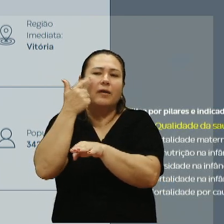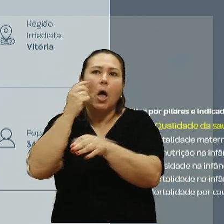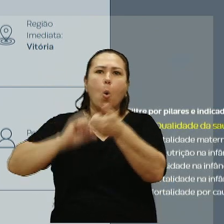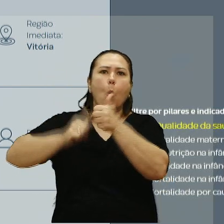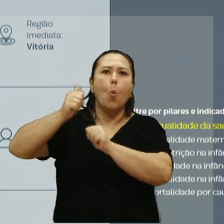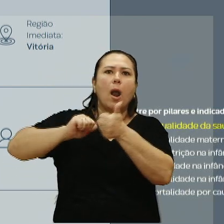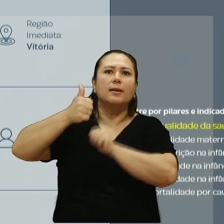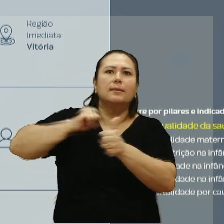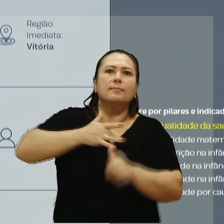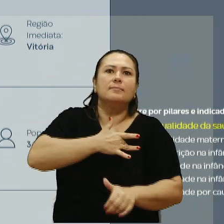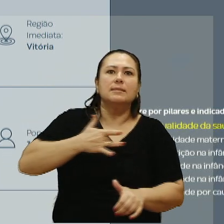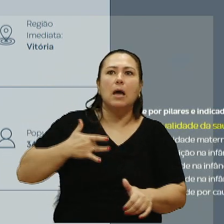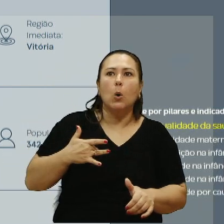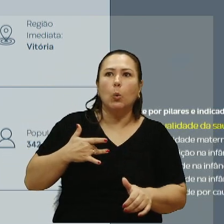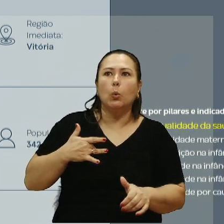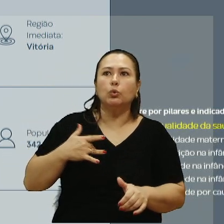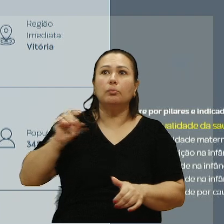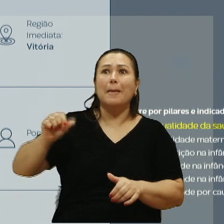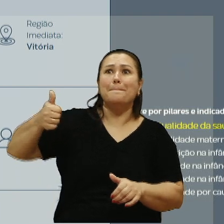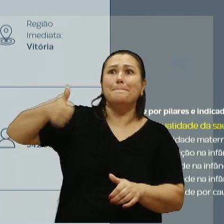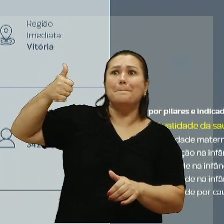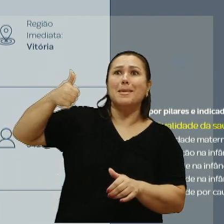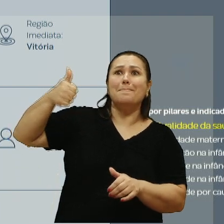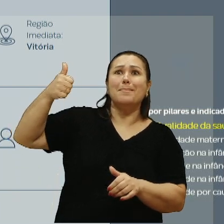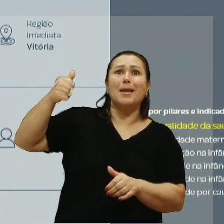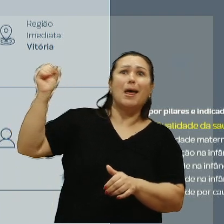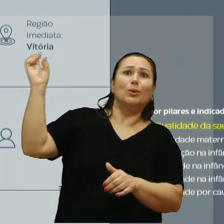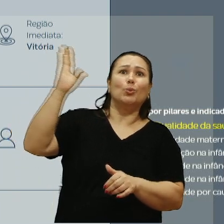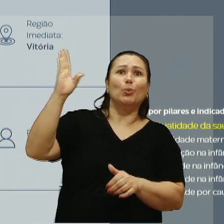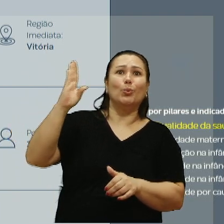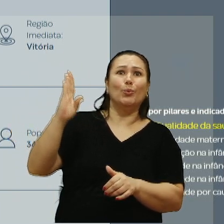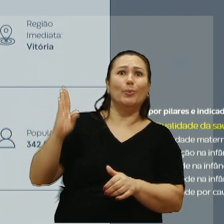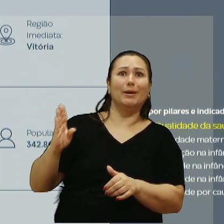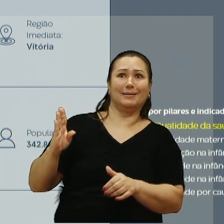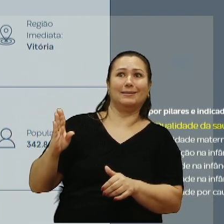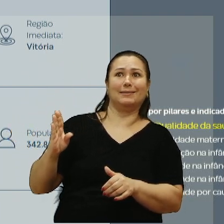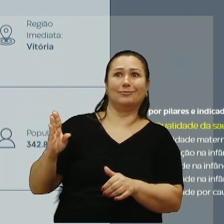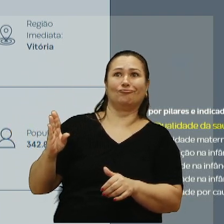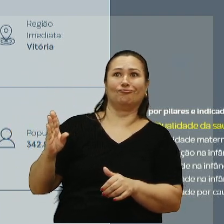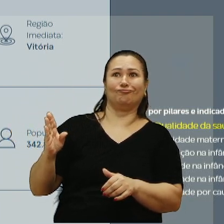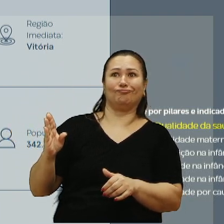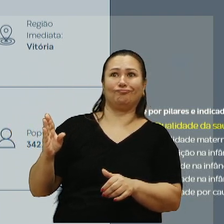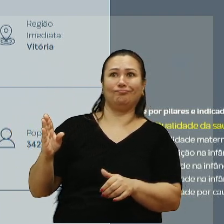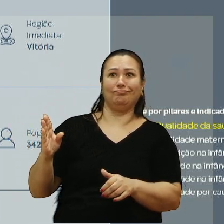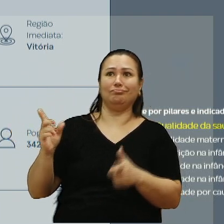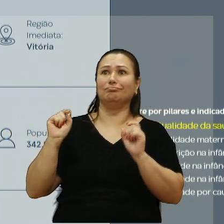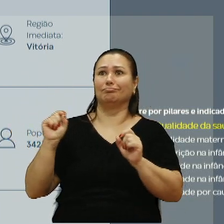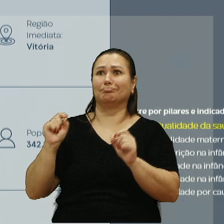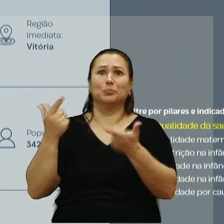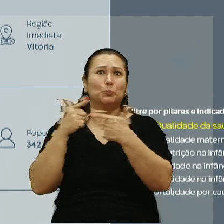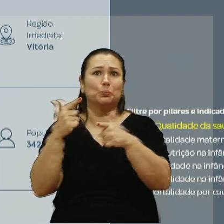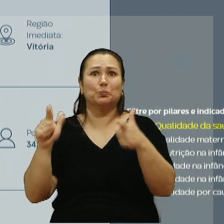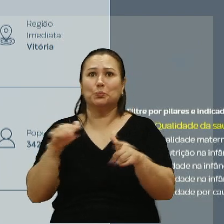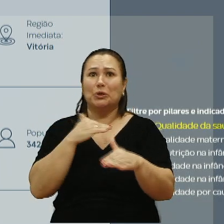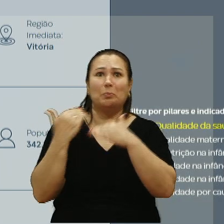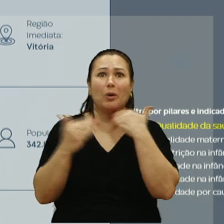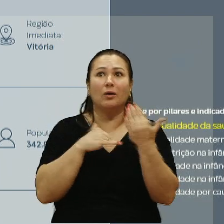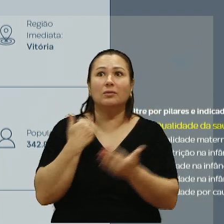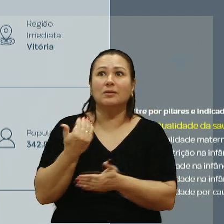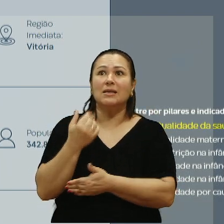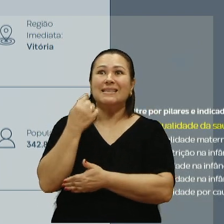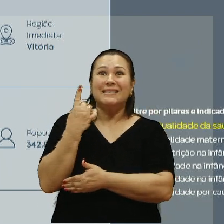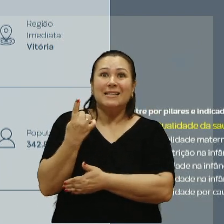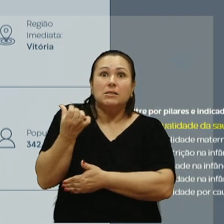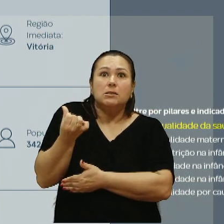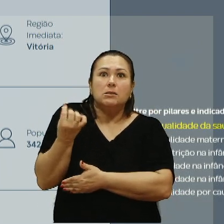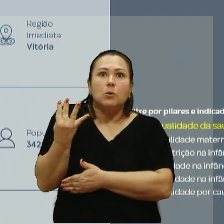de saúde, está em primeira no Brasil, que não tem, da mortalidade infantil. 164